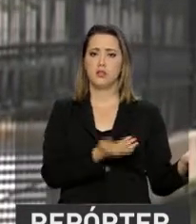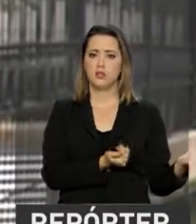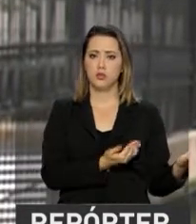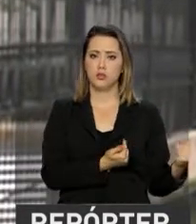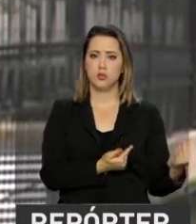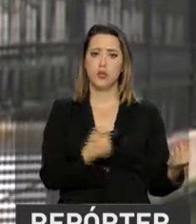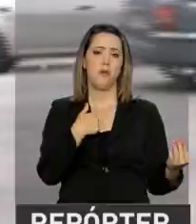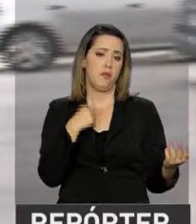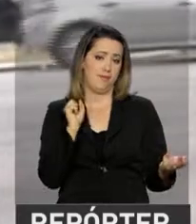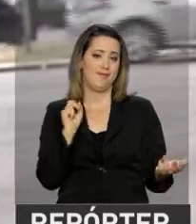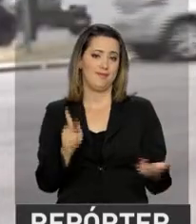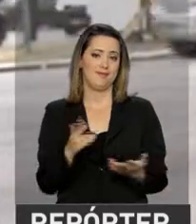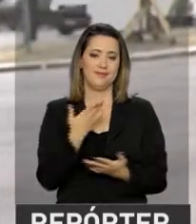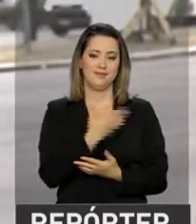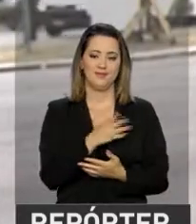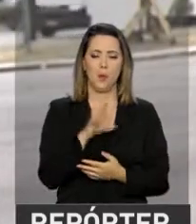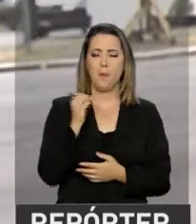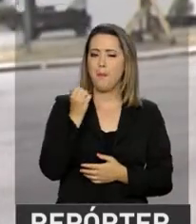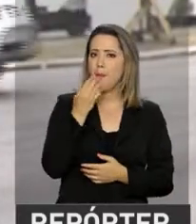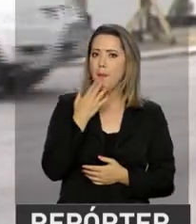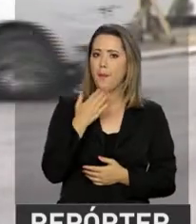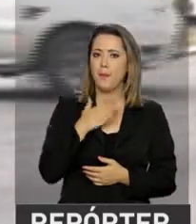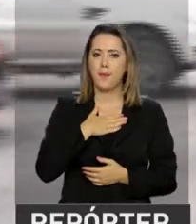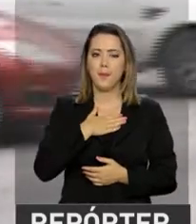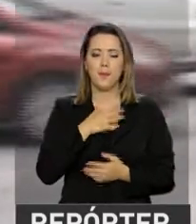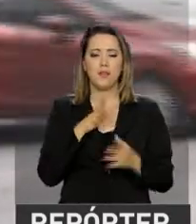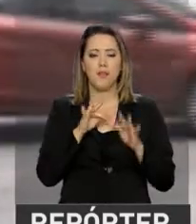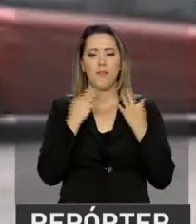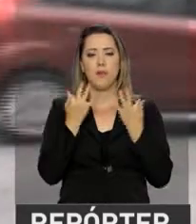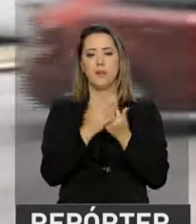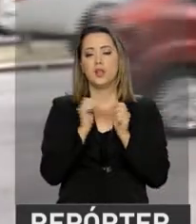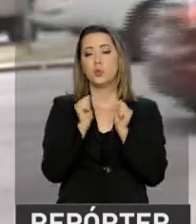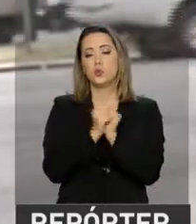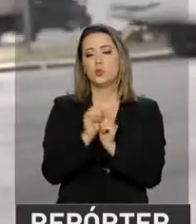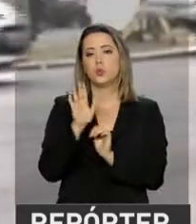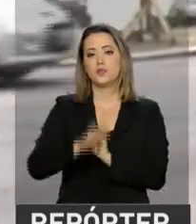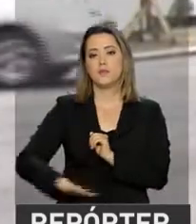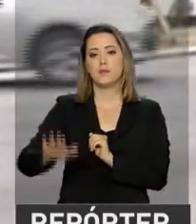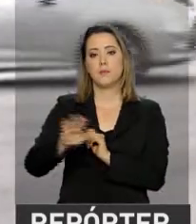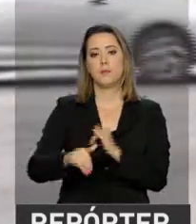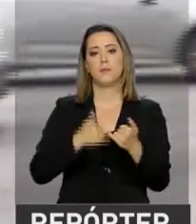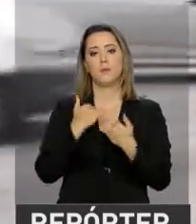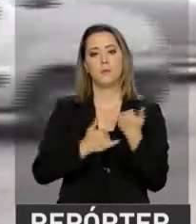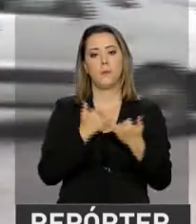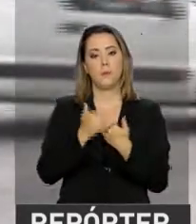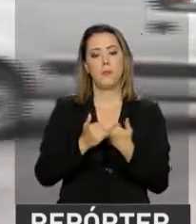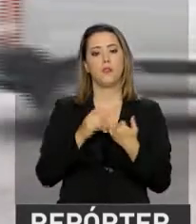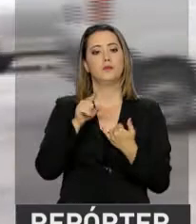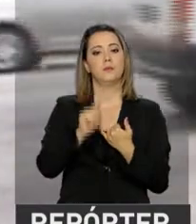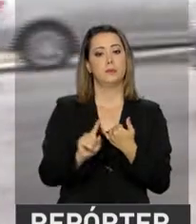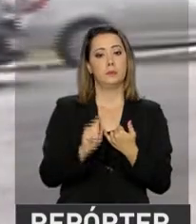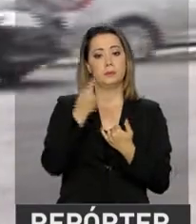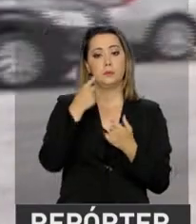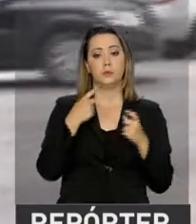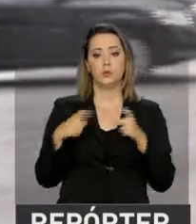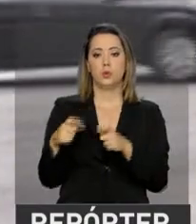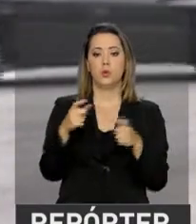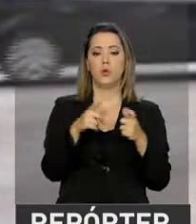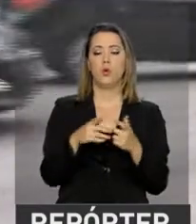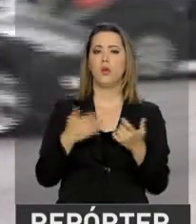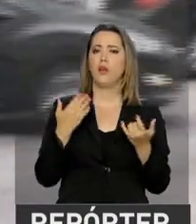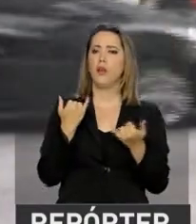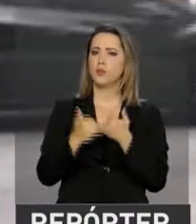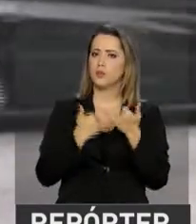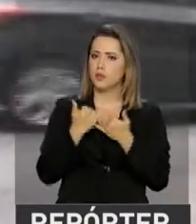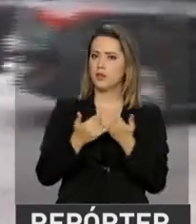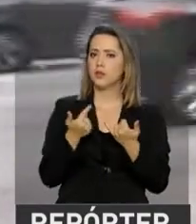mim, aposentado. Para mim vai ser ótimo, para mim poder levar a minha família, as crianças para brincar. Vai ser mais uma área de lazer, o qual a